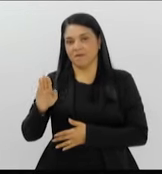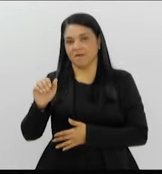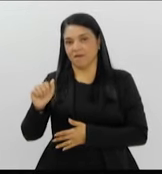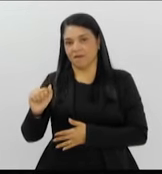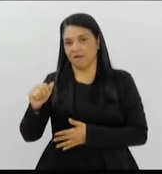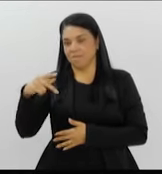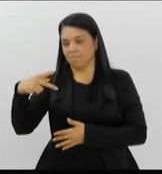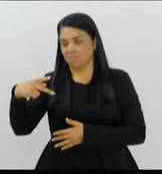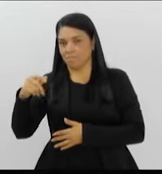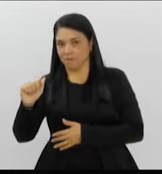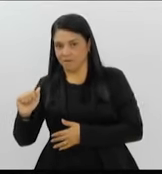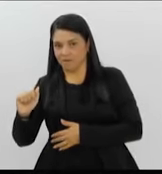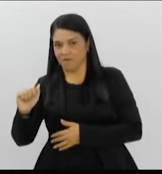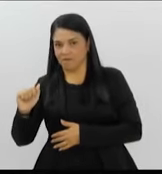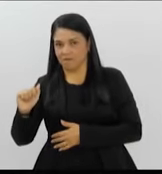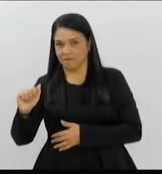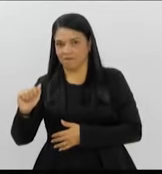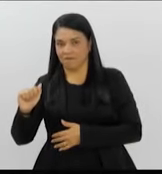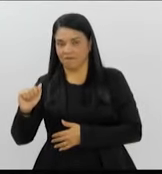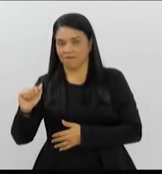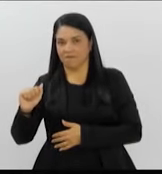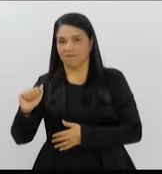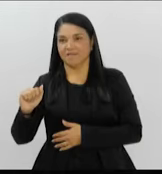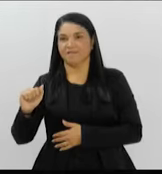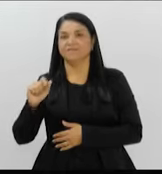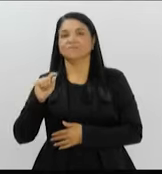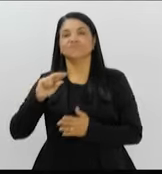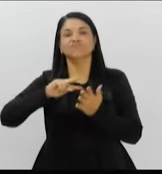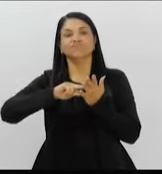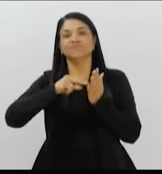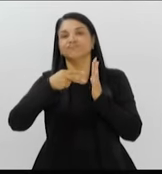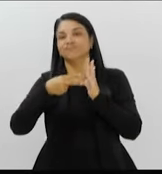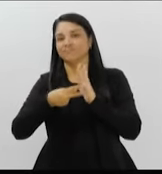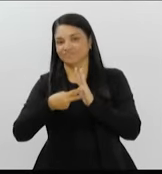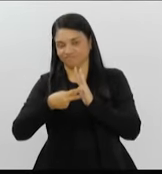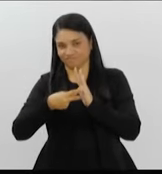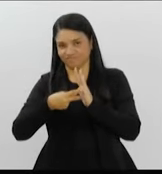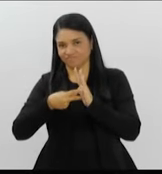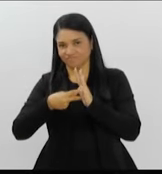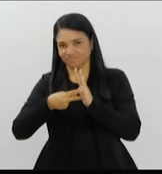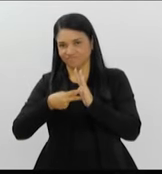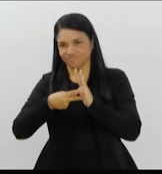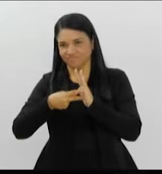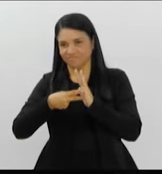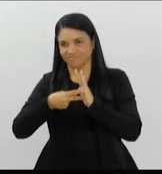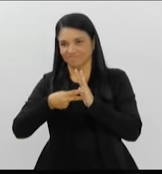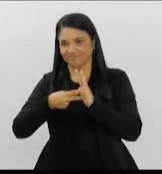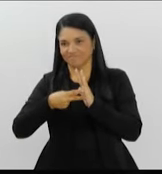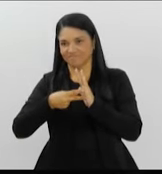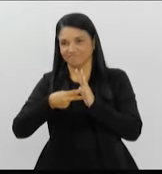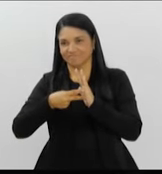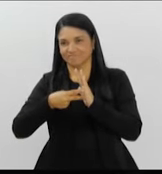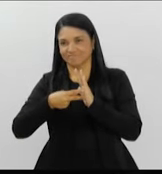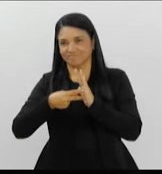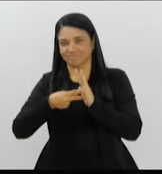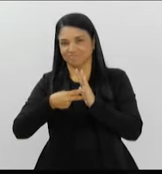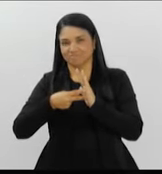O FEBEAPÁ seria a febre de